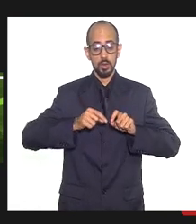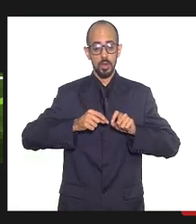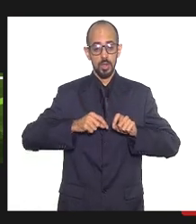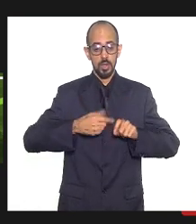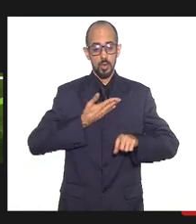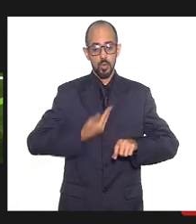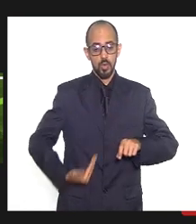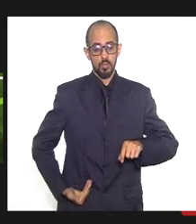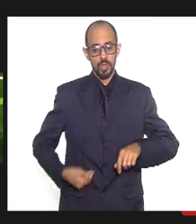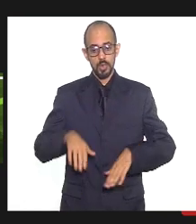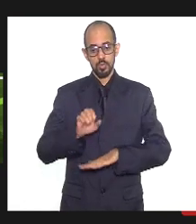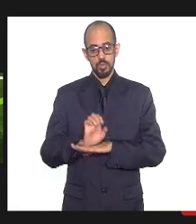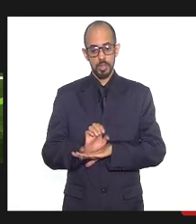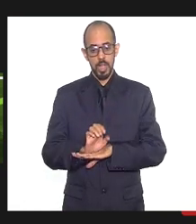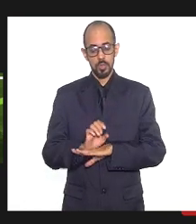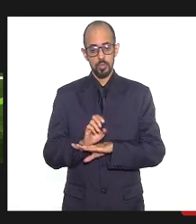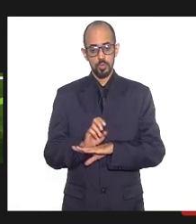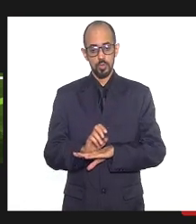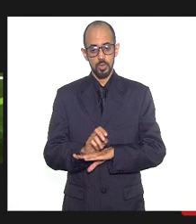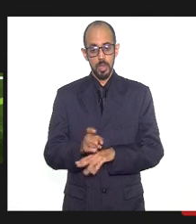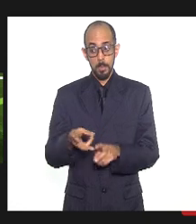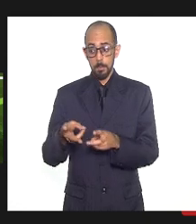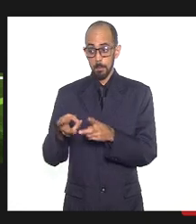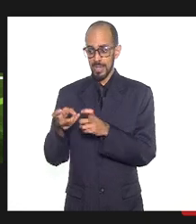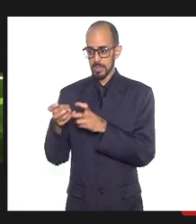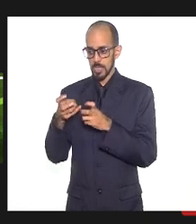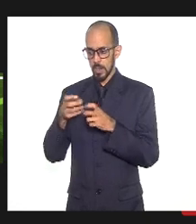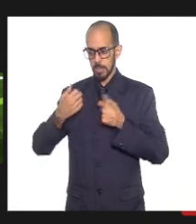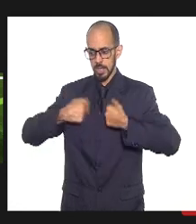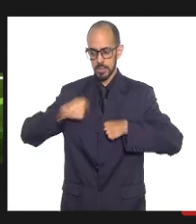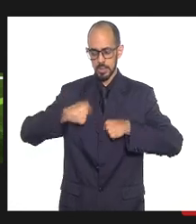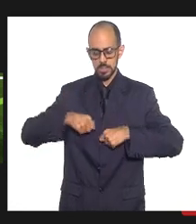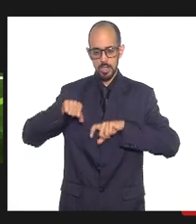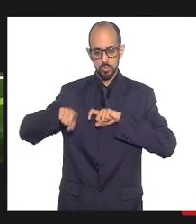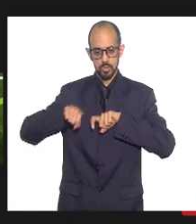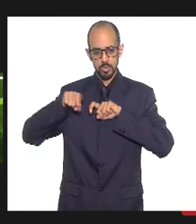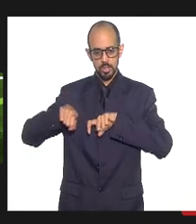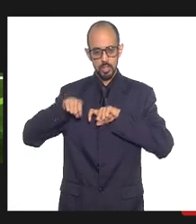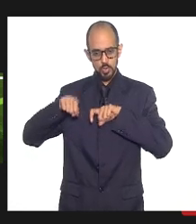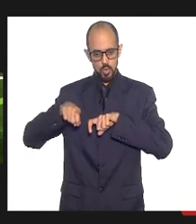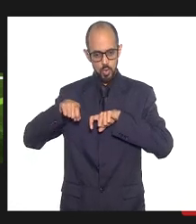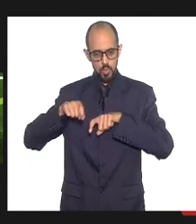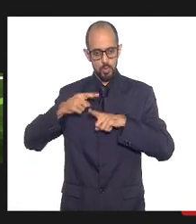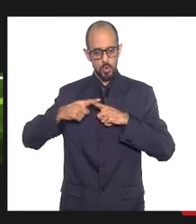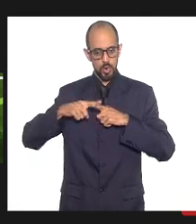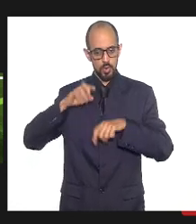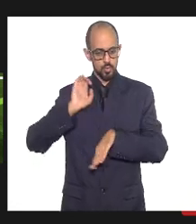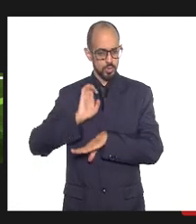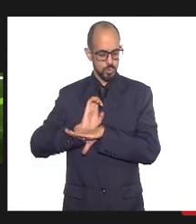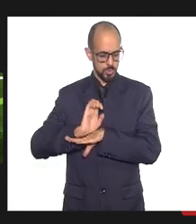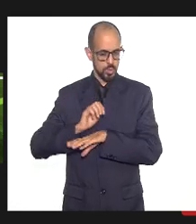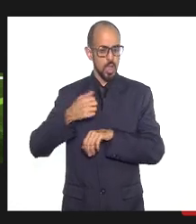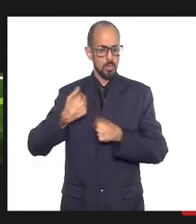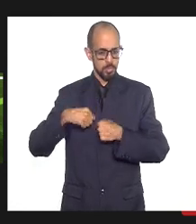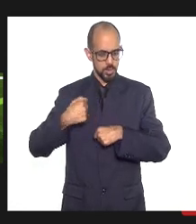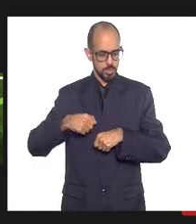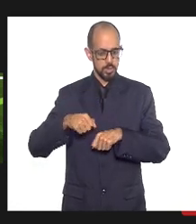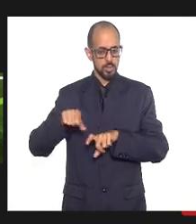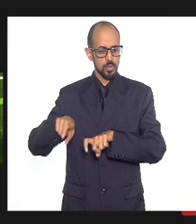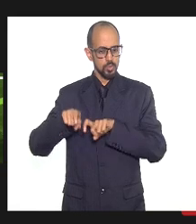do estado que olha para o interior, né? Porque o estado forte depende do exterior, do interior